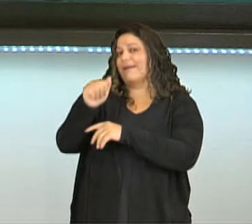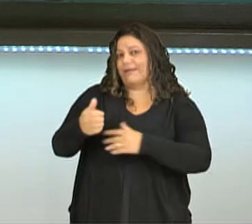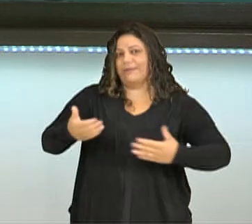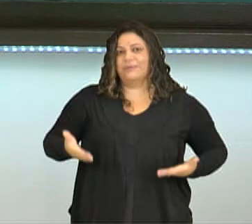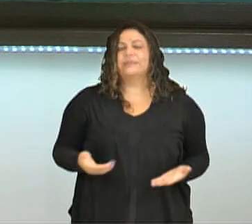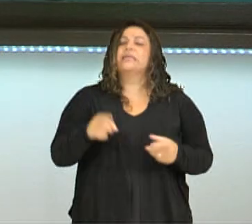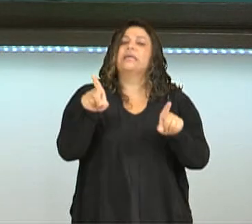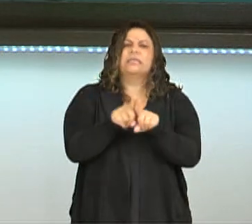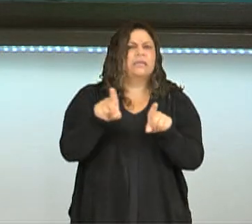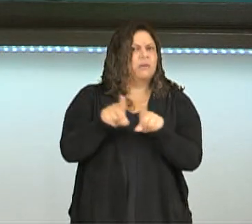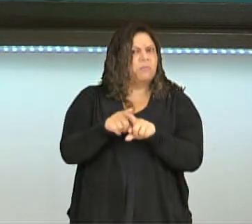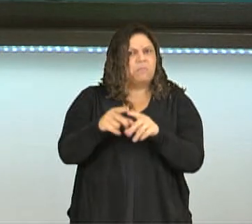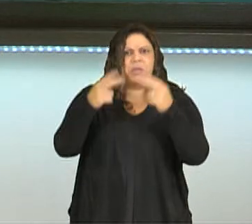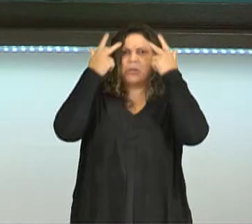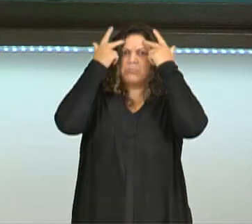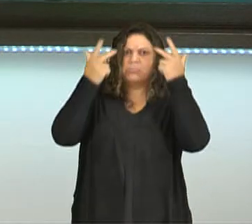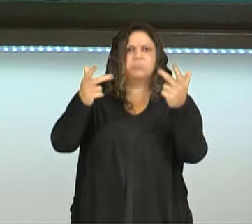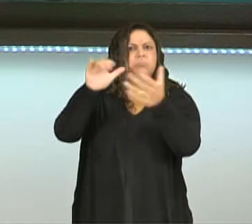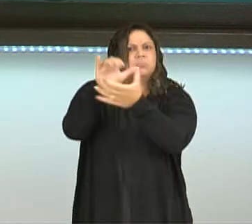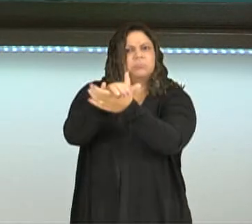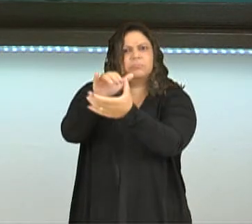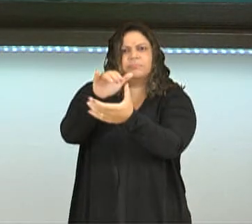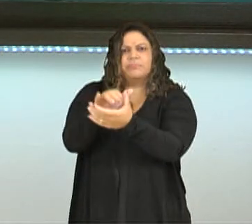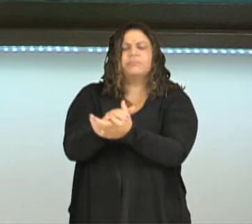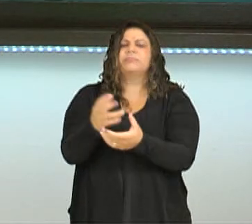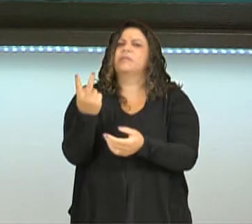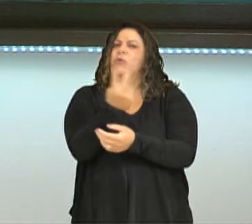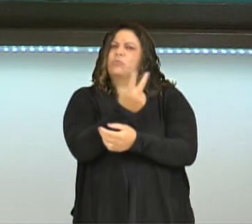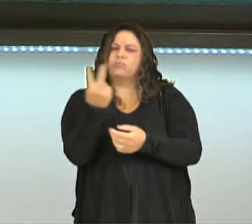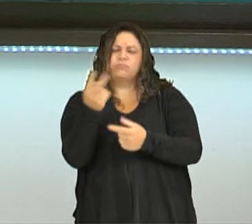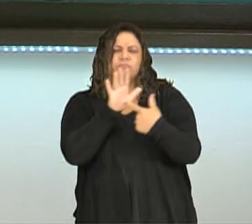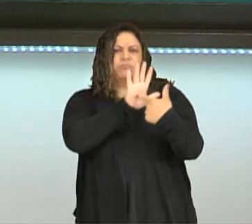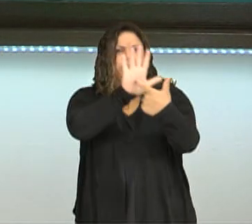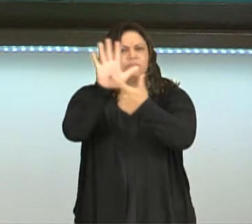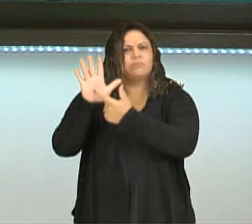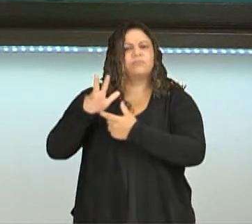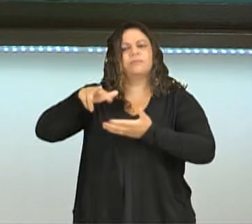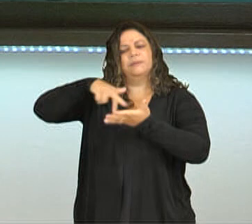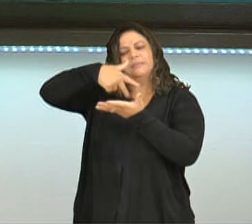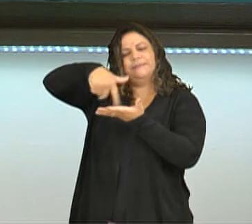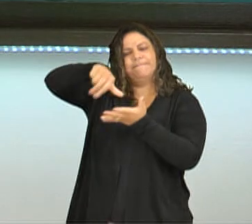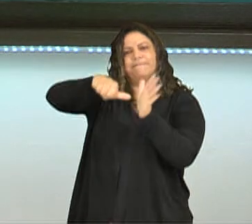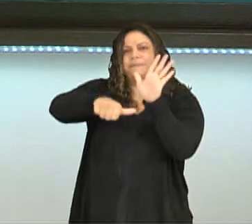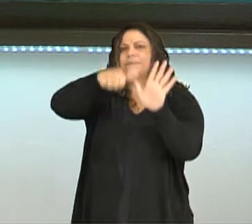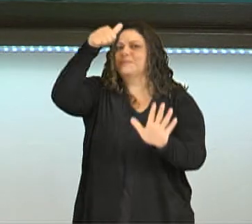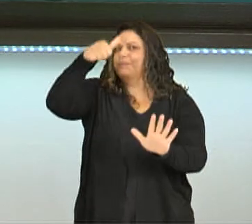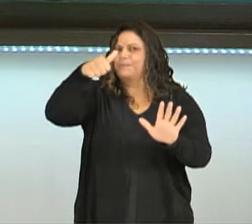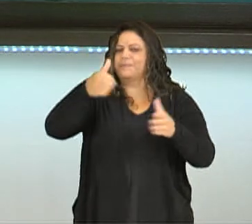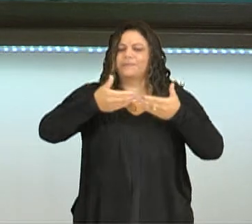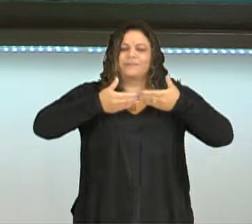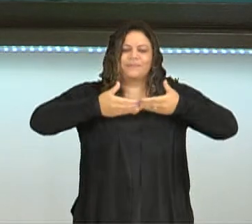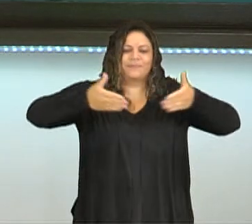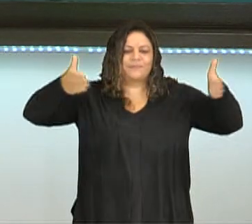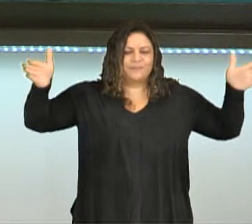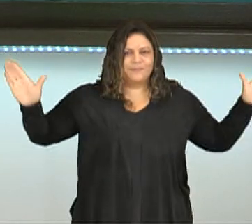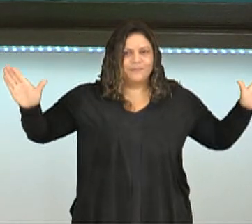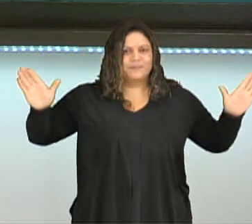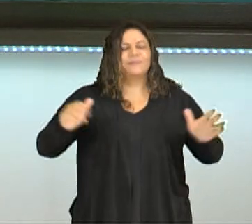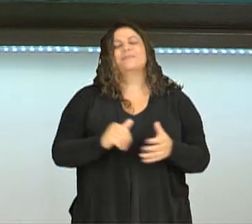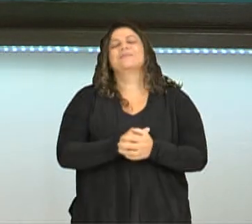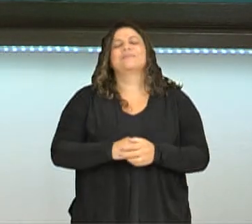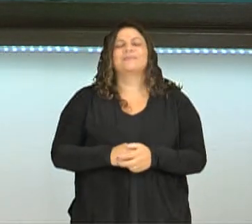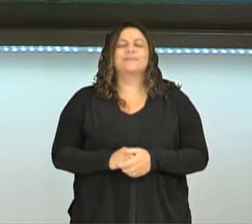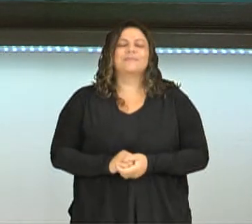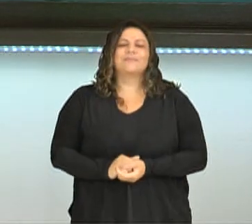em casamentos, onde os noivos fazem a apresentação da dança. É a primeira dança de abertura nessas celebrações